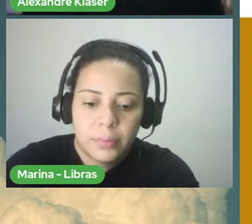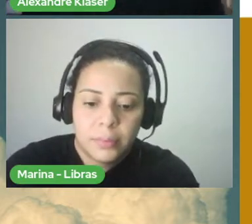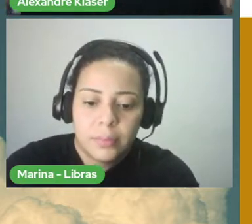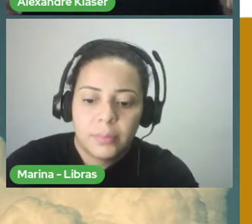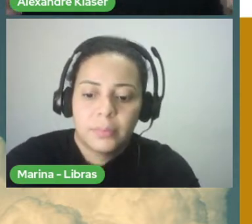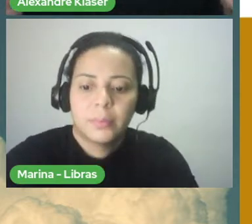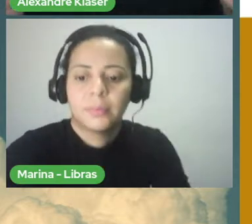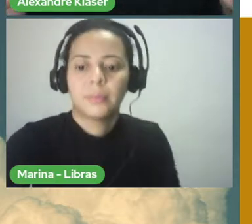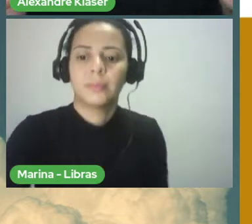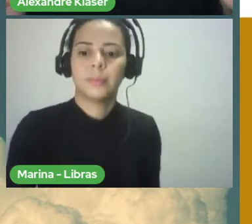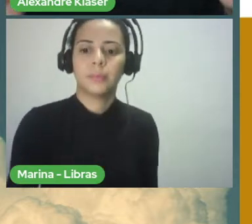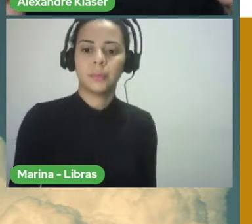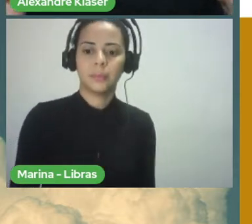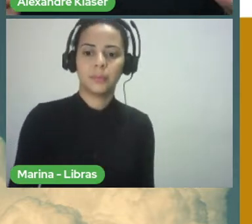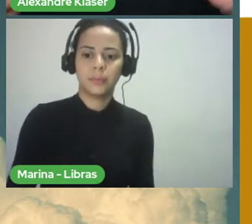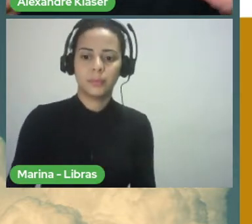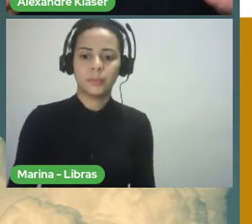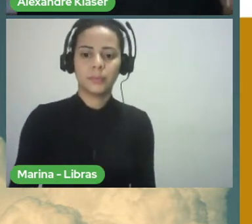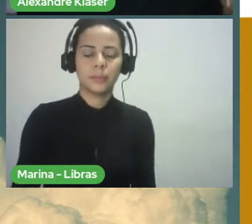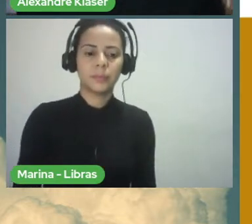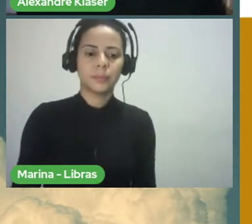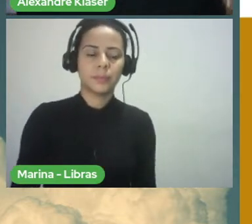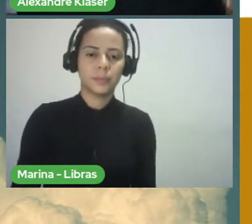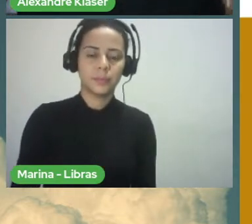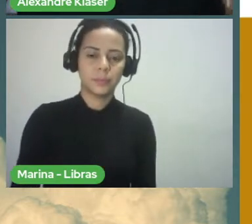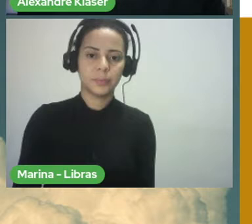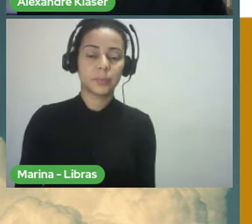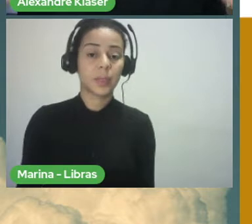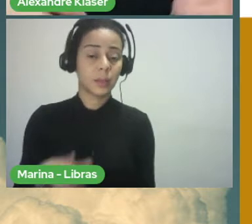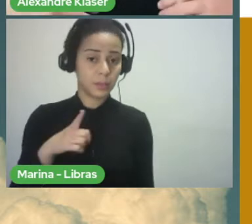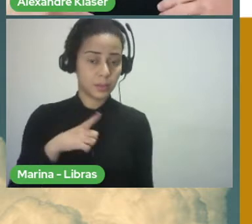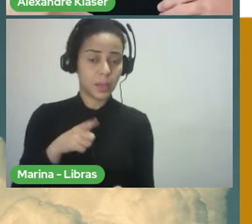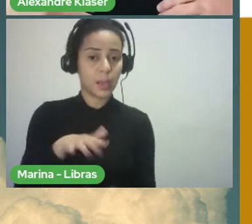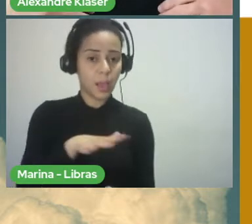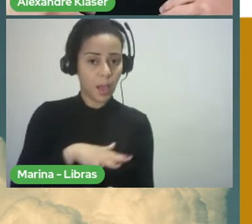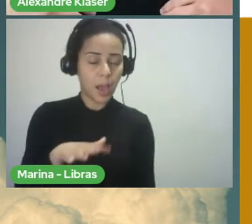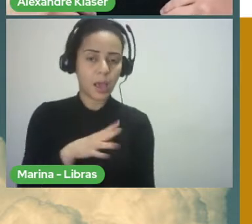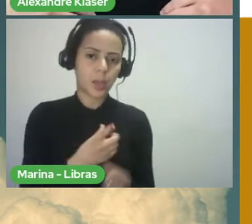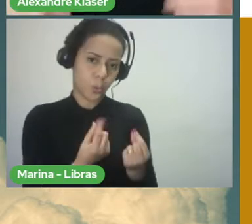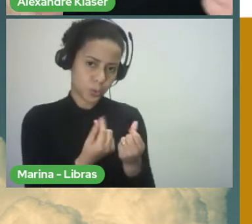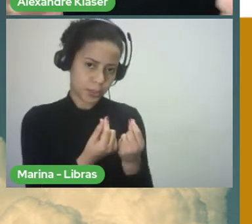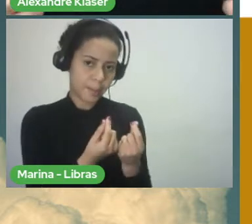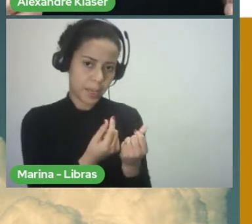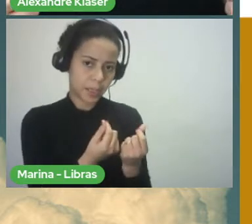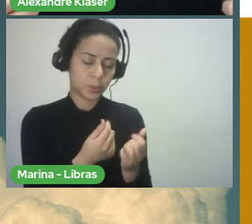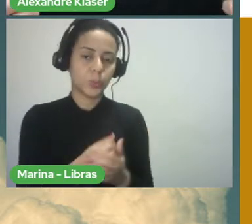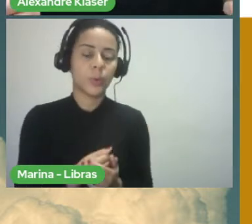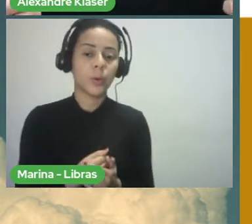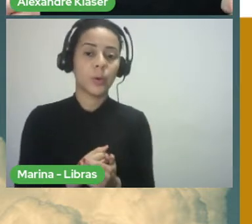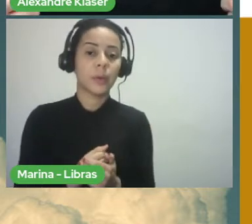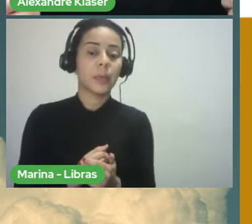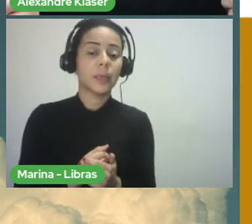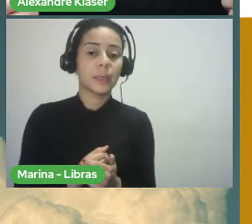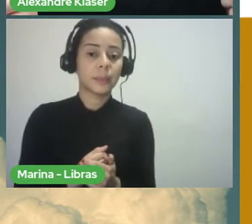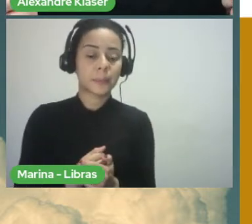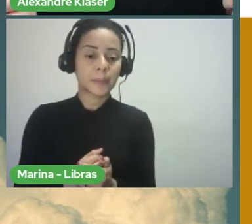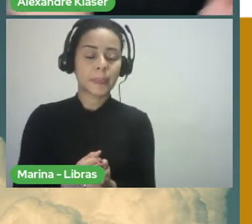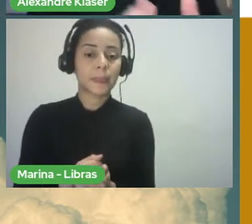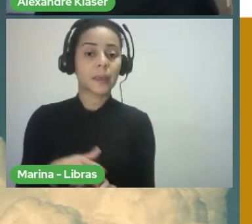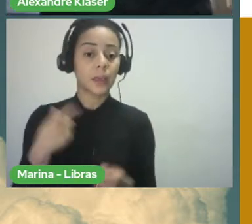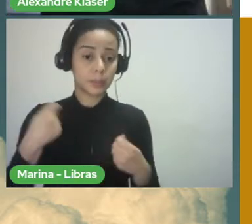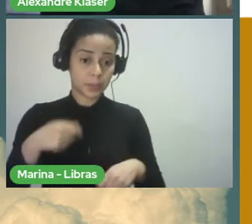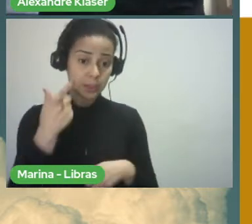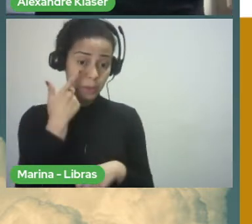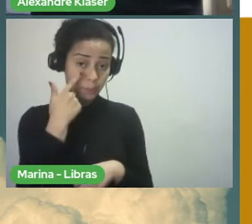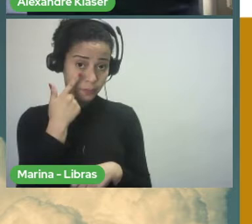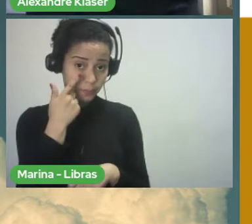área, e esse orçamento é executado. E o meu sucesso como gestor é garantir que eu executei o meu orçamento. Agora,